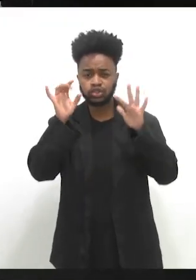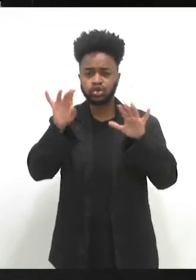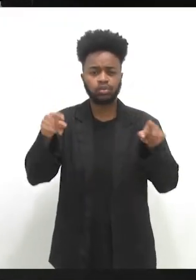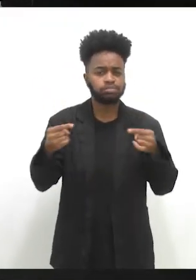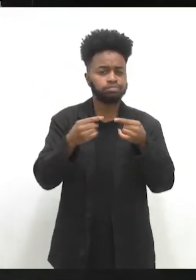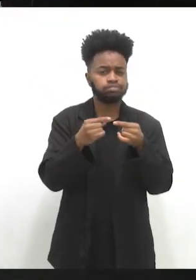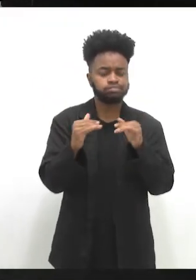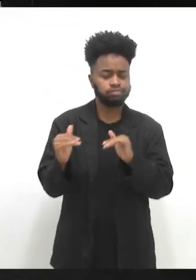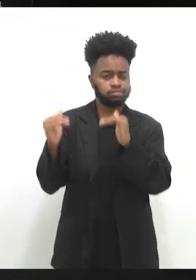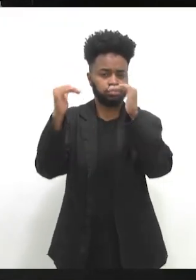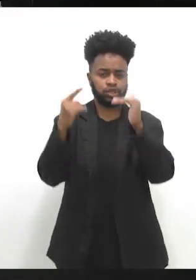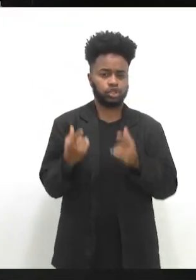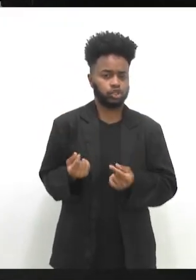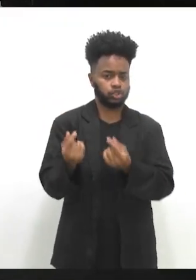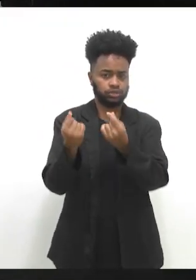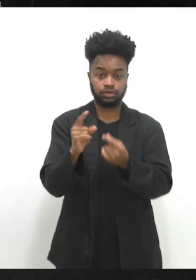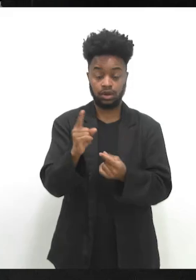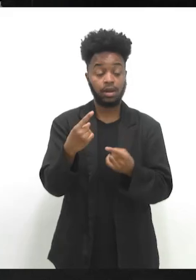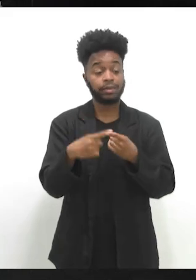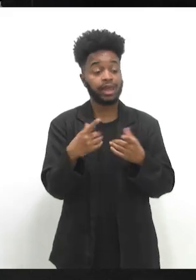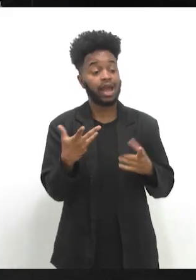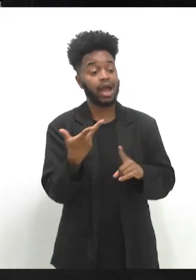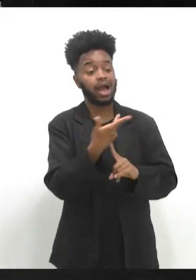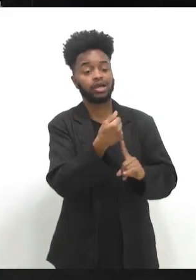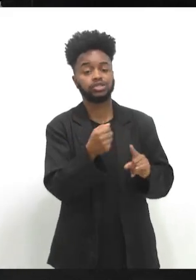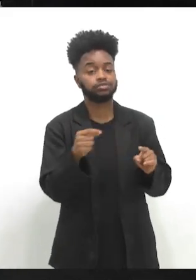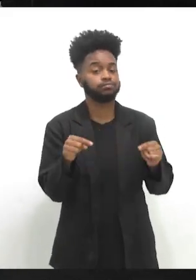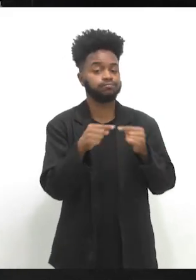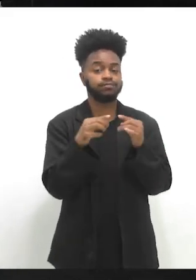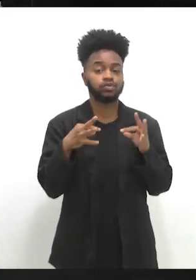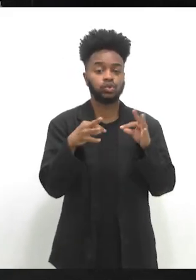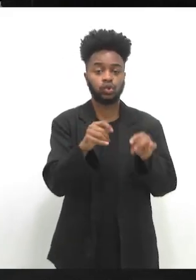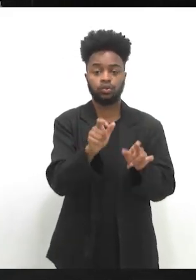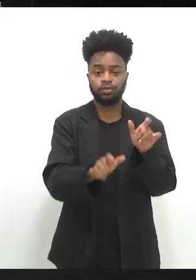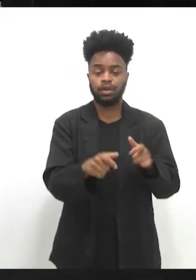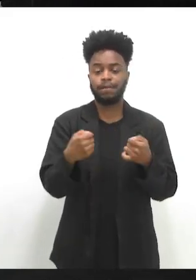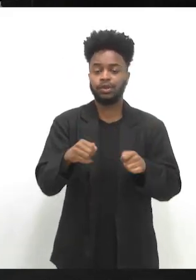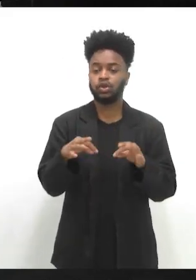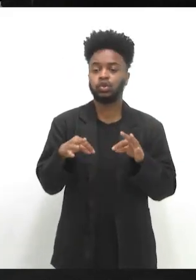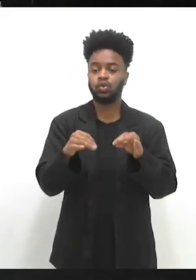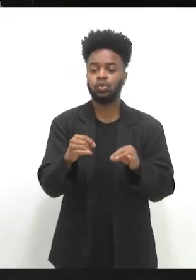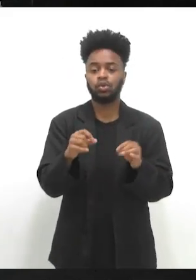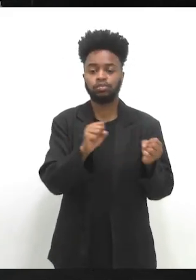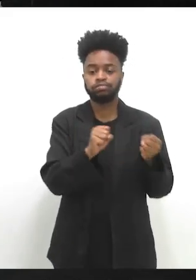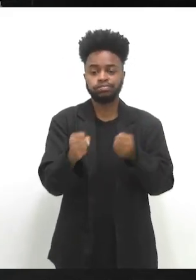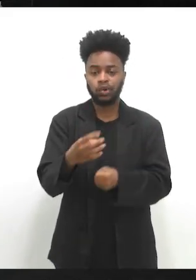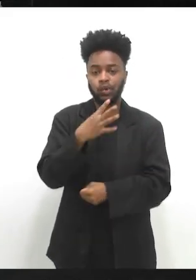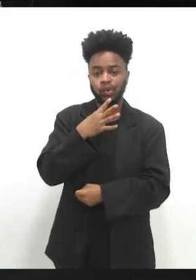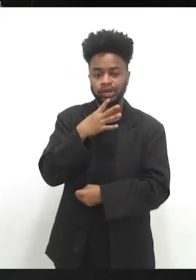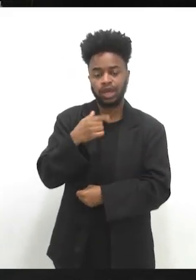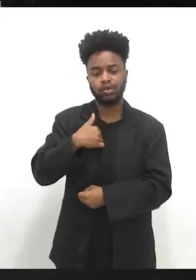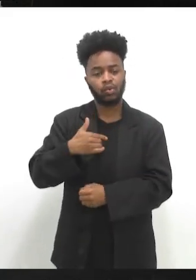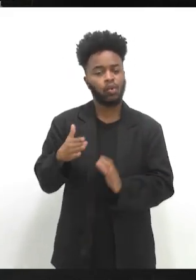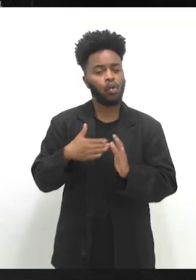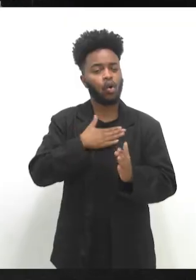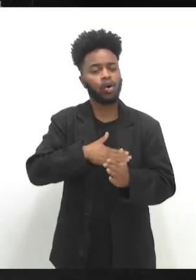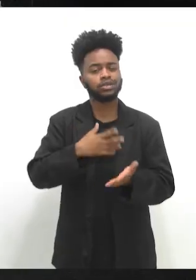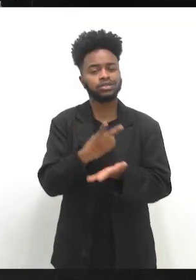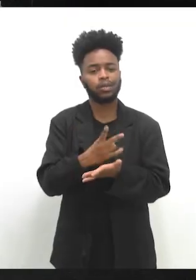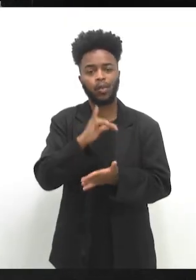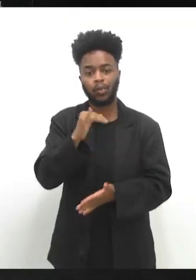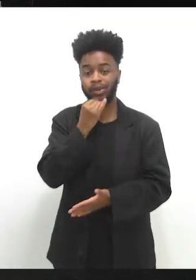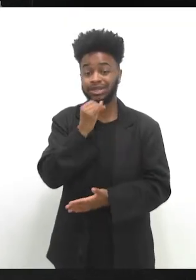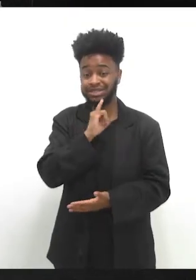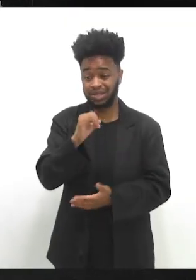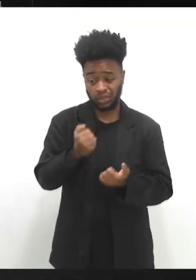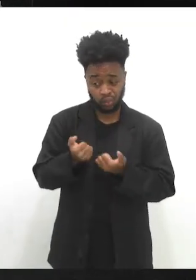mundo. Arte é para todo mundo. Arte é para todos. Arte é para todo mundo, né? Todo mundo tem que ter acesso, tem que poder, tem que conhecer. Eu sou fã da oportunidade. Acho que se você